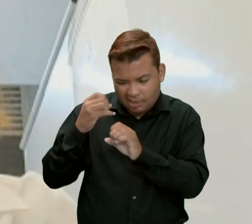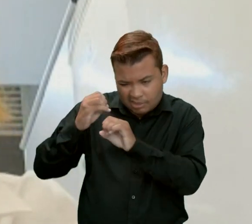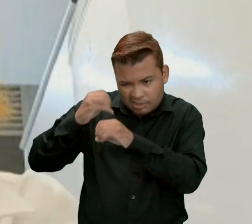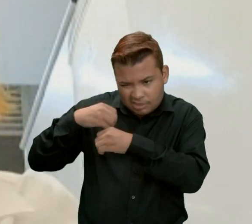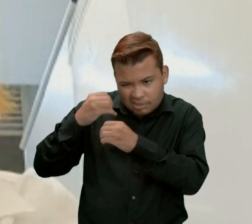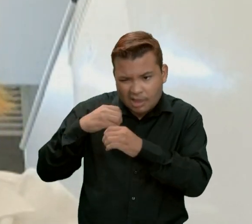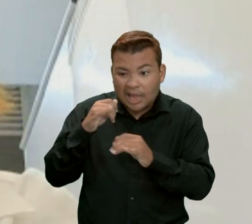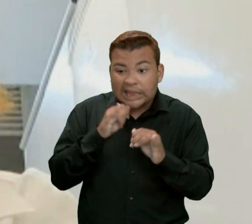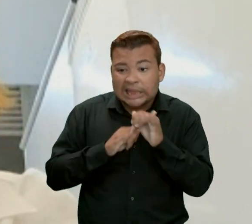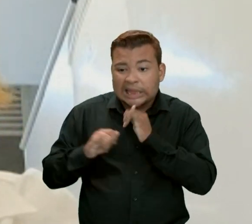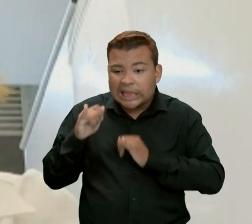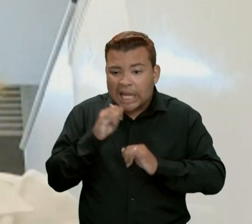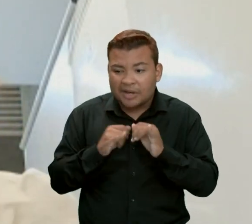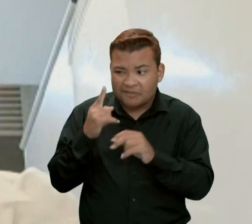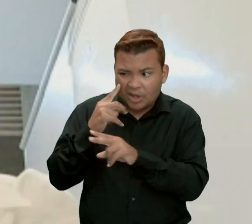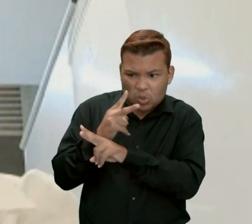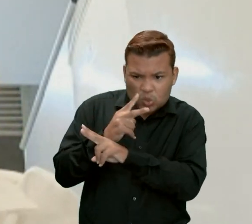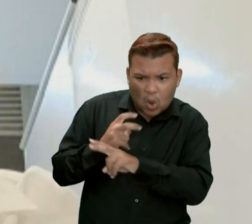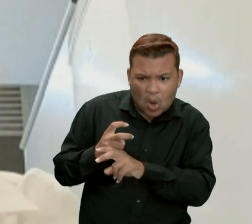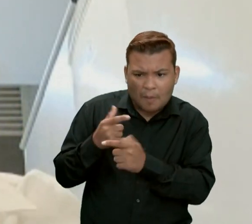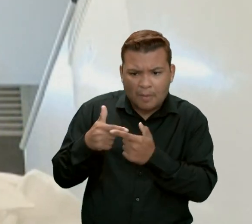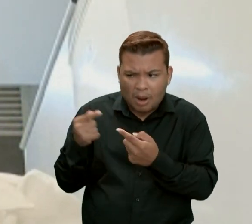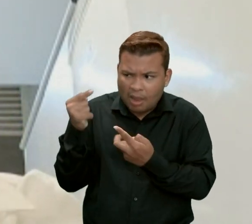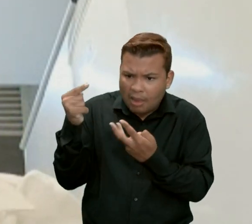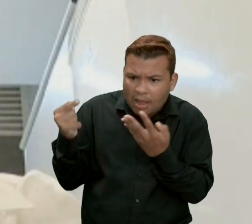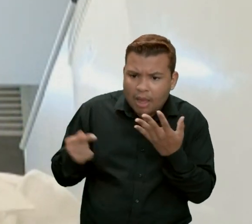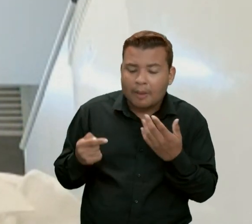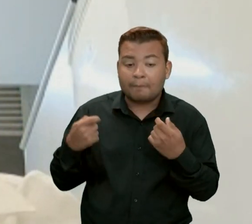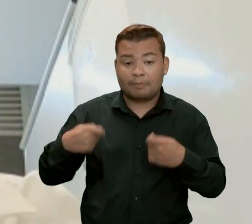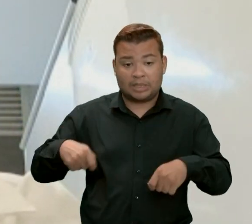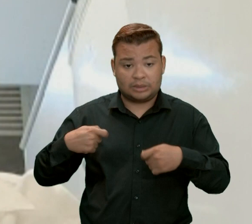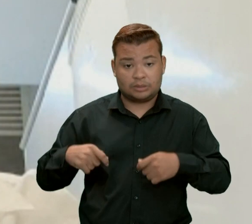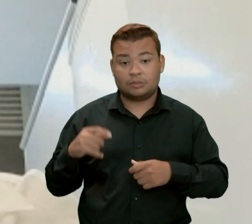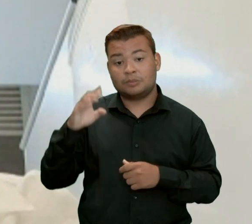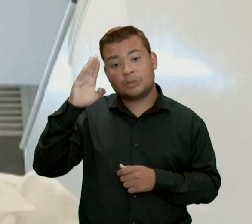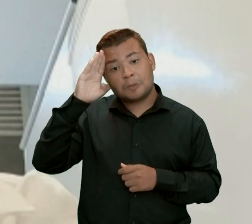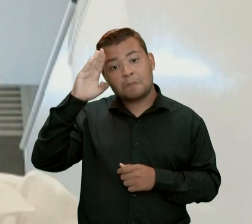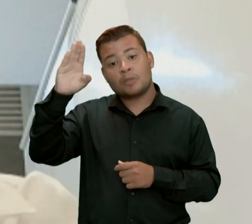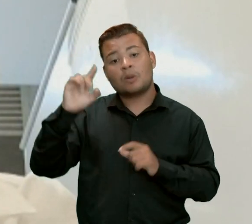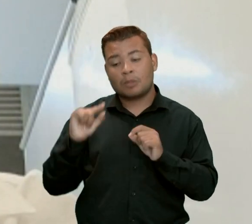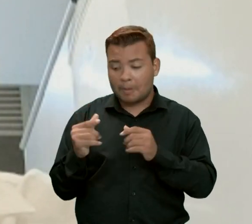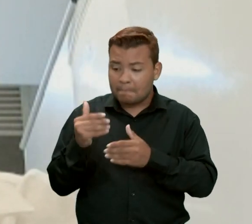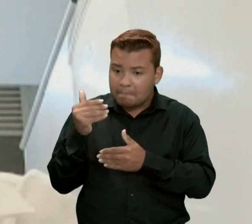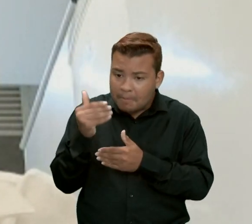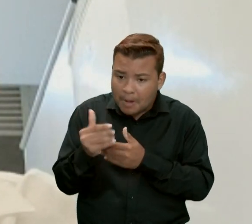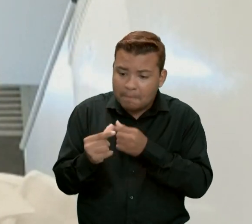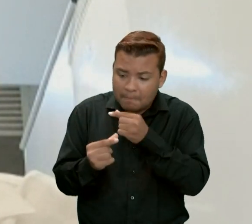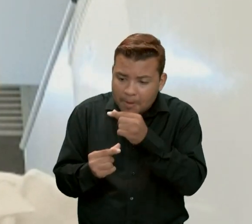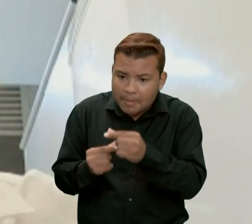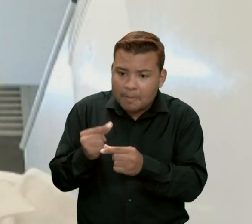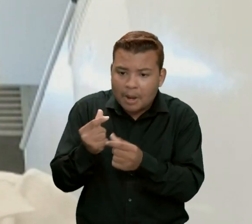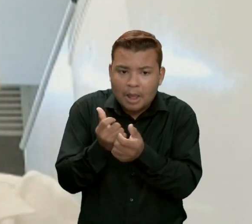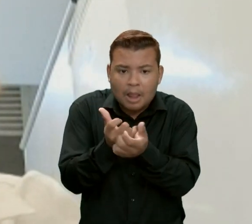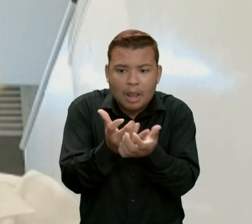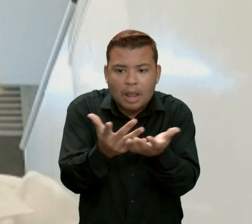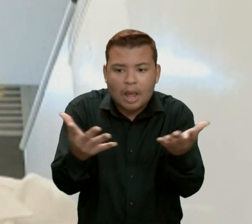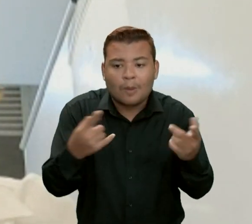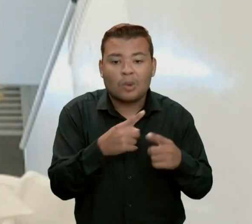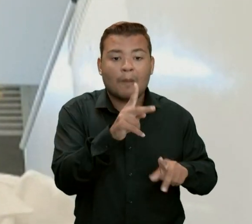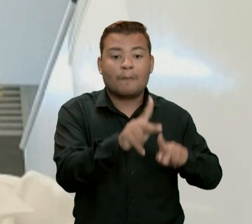microbiológicos, testes de toxicidade e principalmente a incorporação gradual para a aceitação do